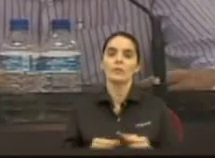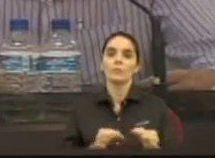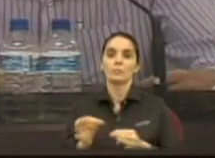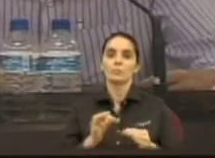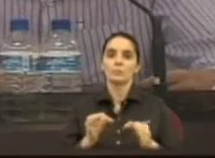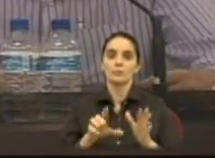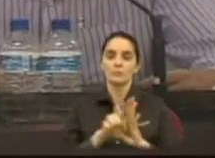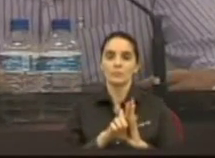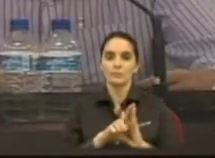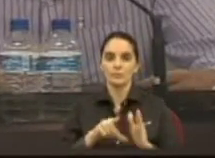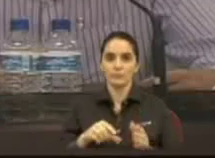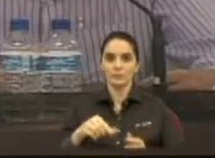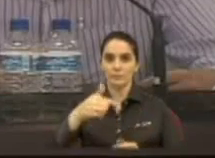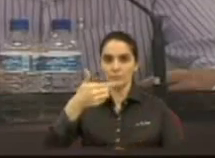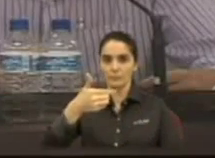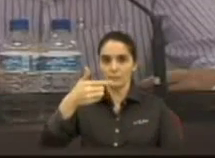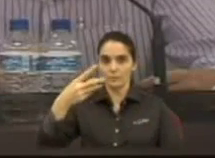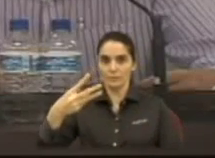projeto de lei número